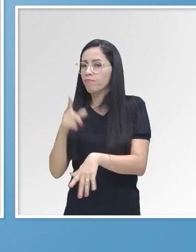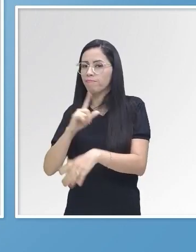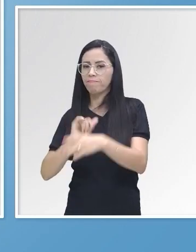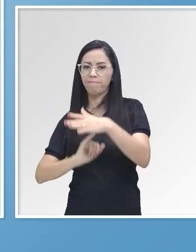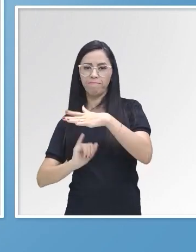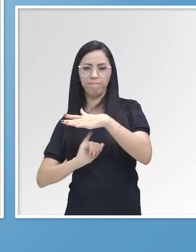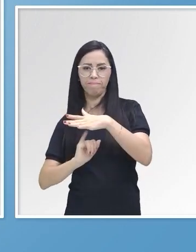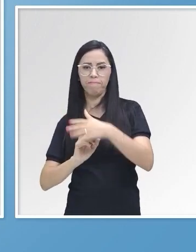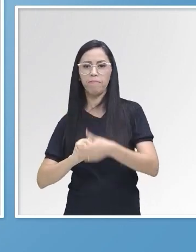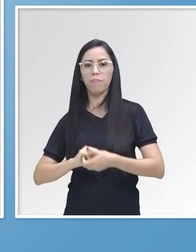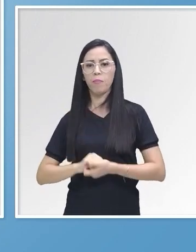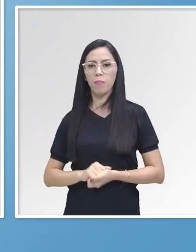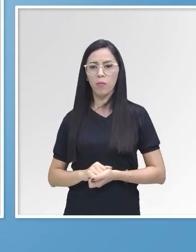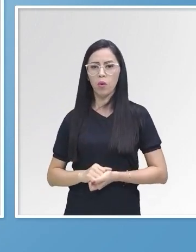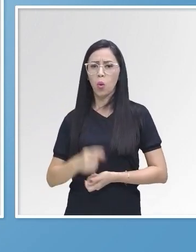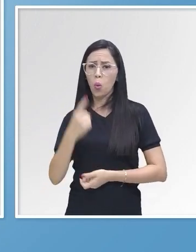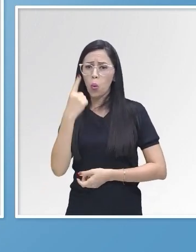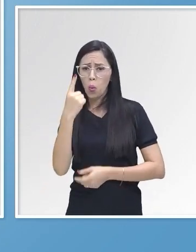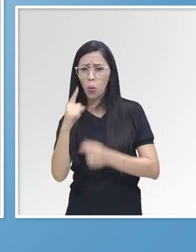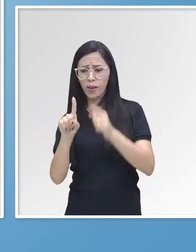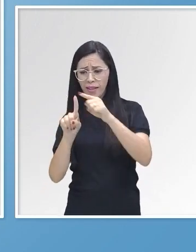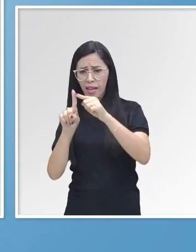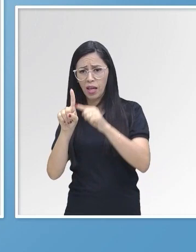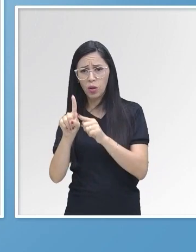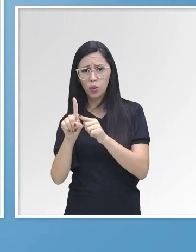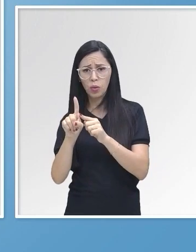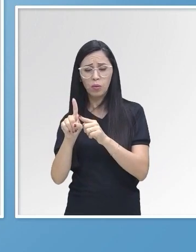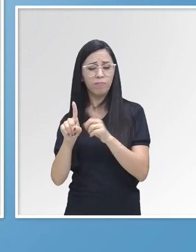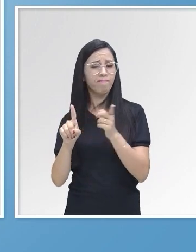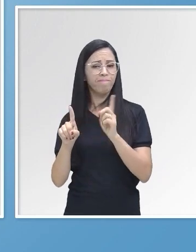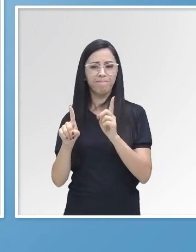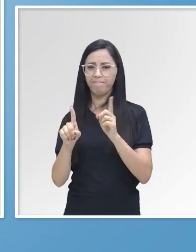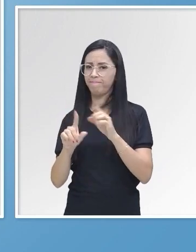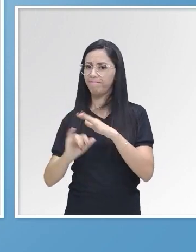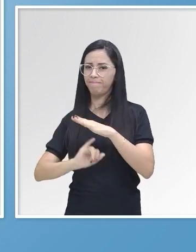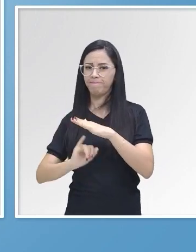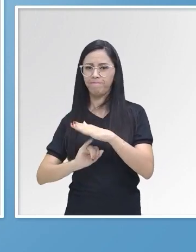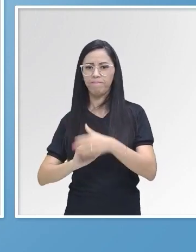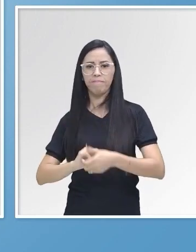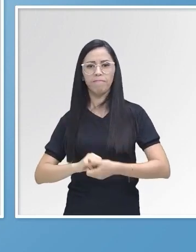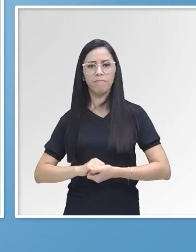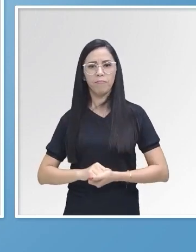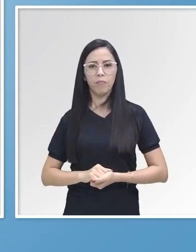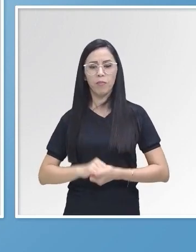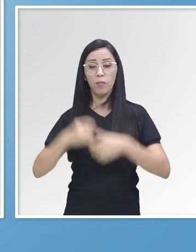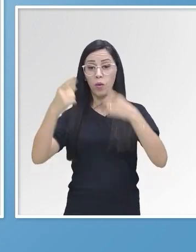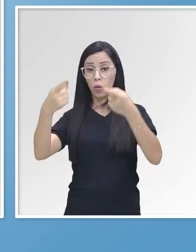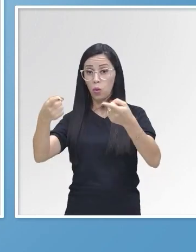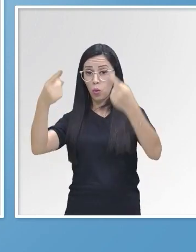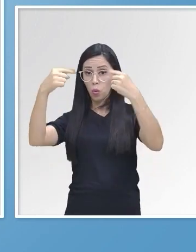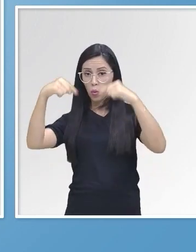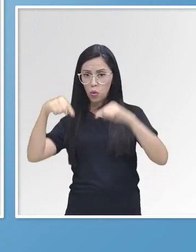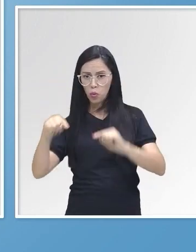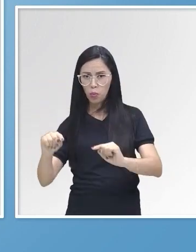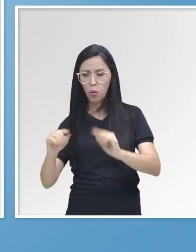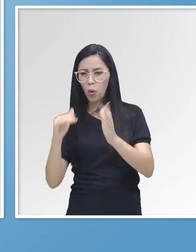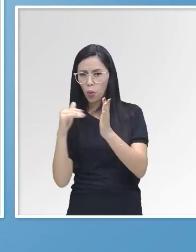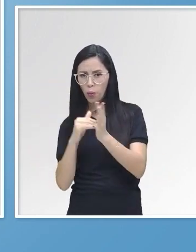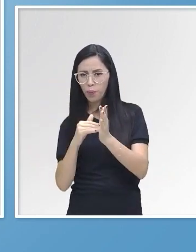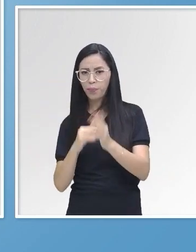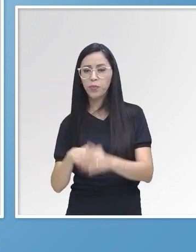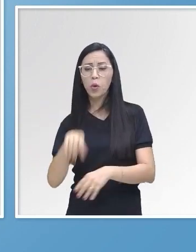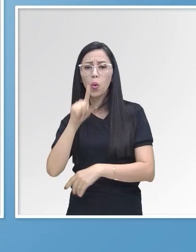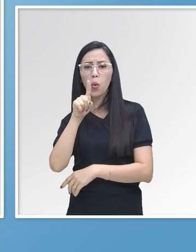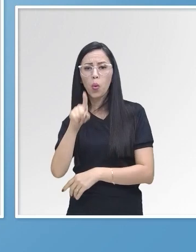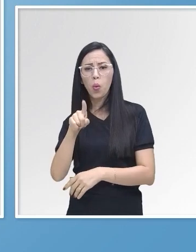dedo indicador também não é padronizada, eu não vou marcar. Vamos aqui para o nosso último. 1